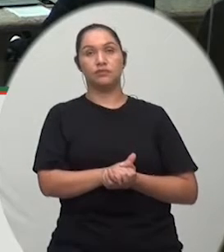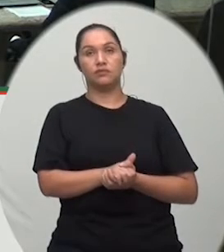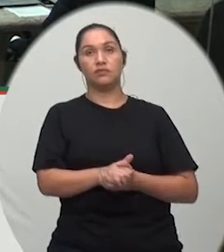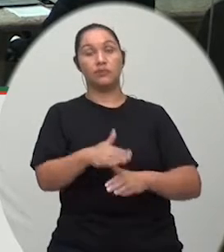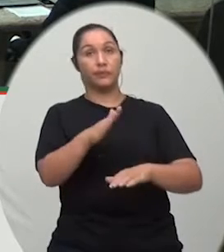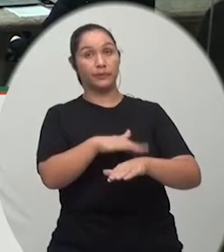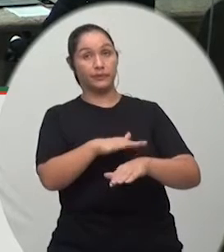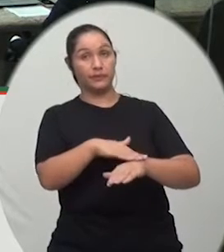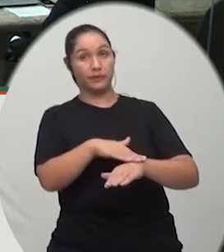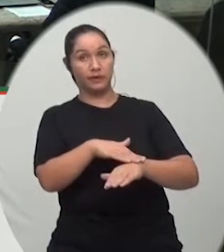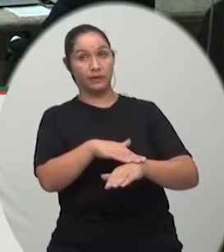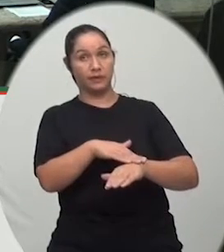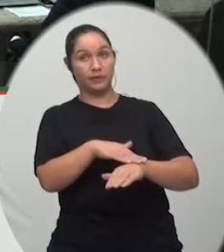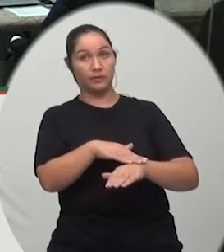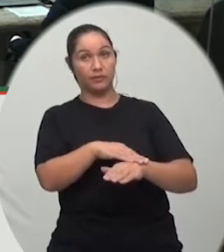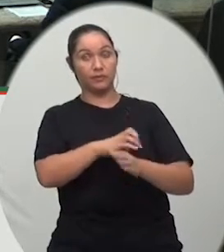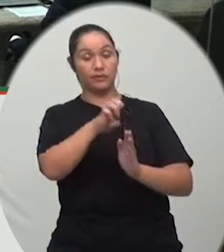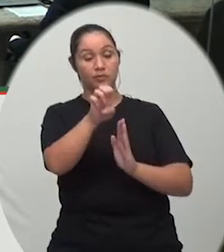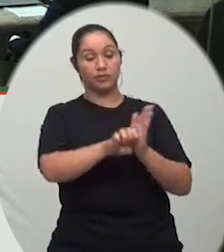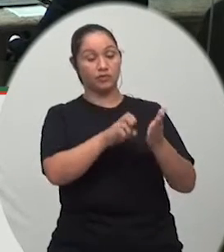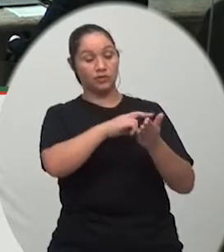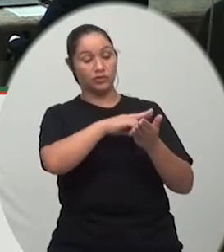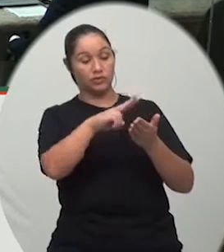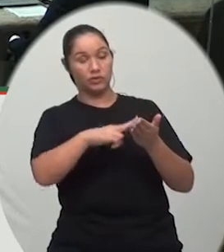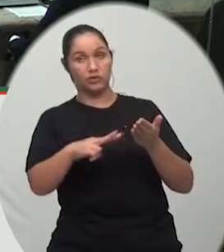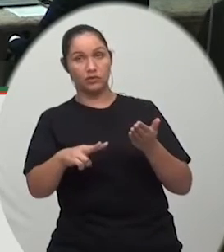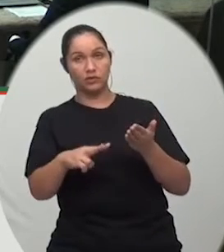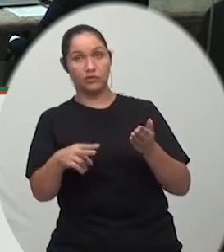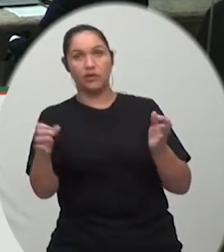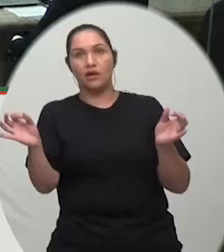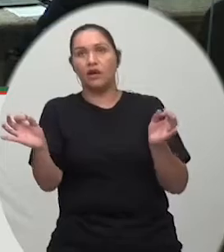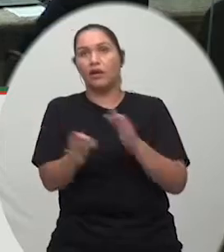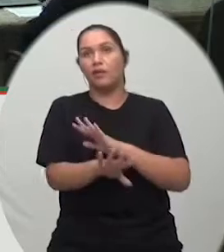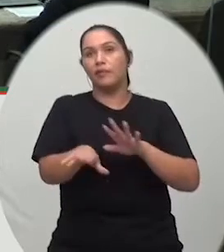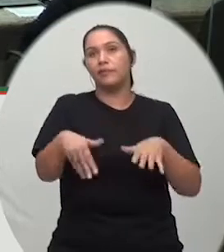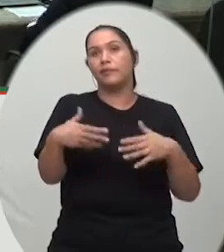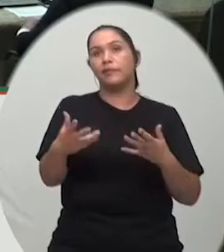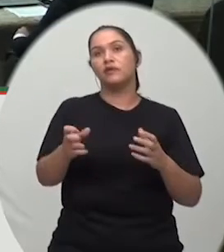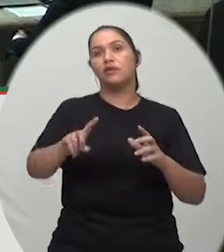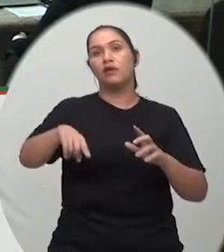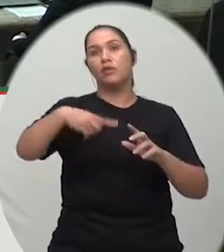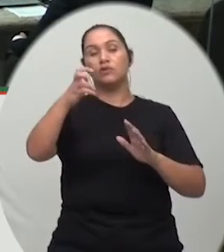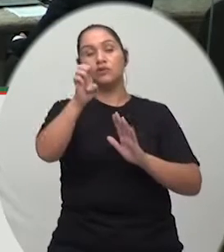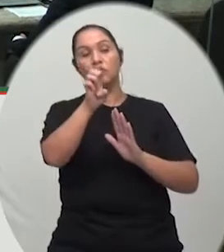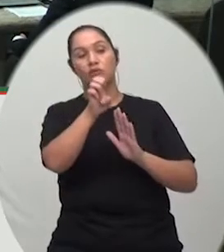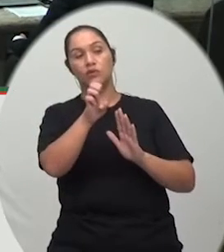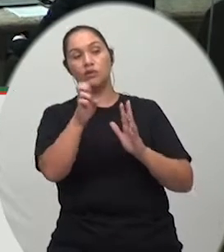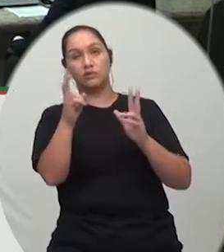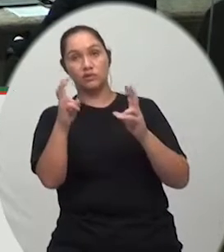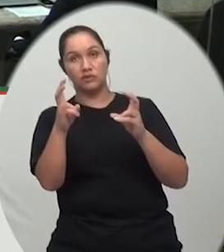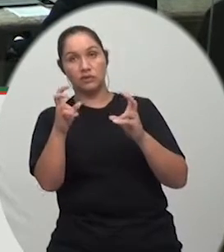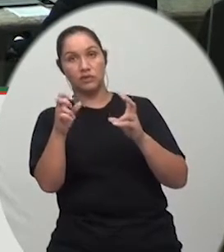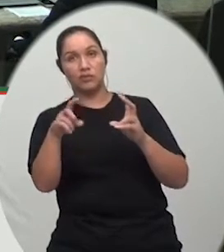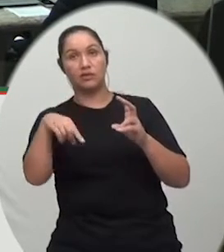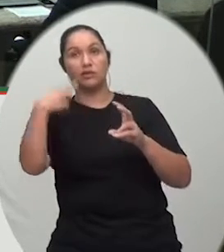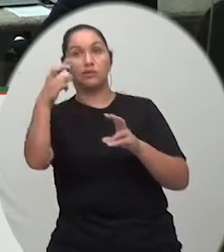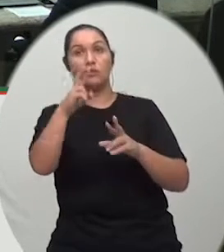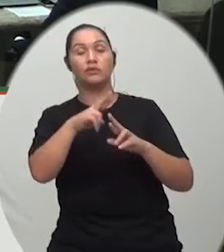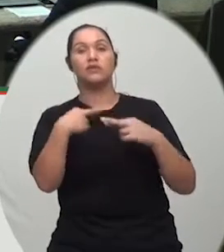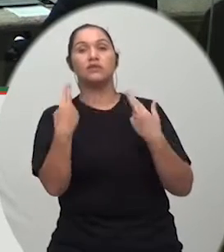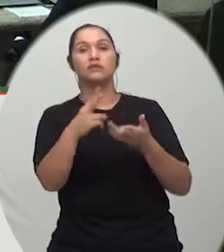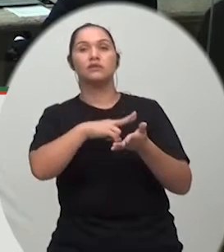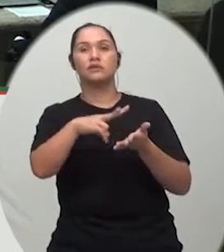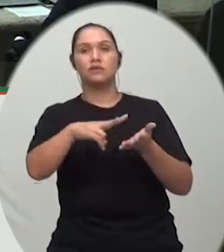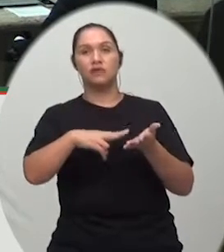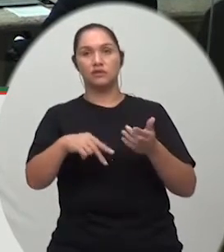Esgotado o tempo destinado ao grande expediente, a deliberação das matérias restantes ficará para a próxima sessão.